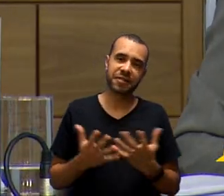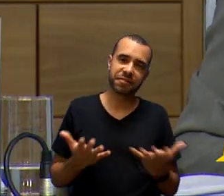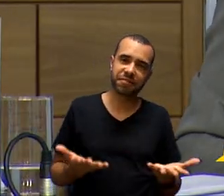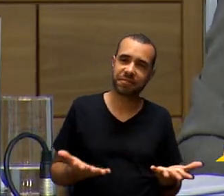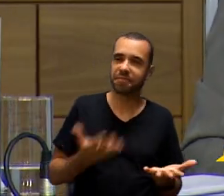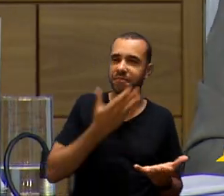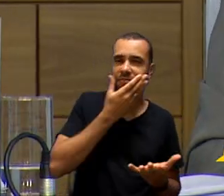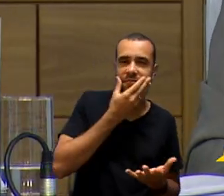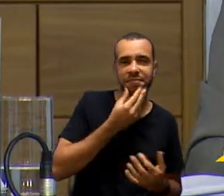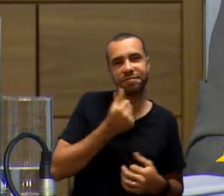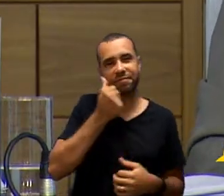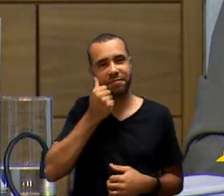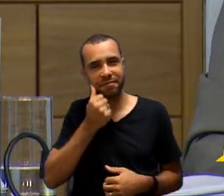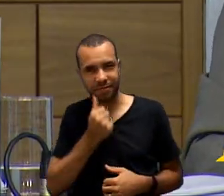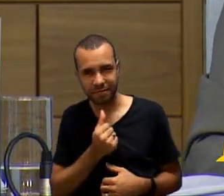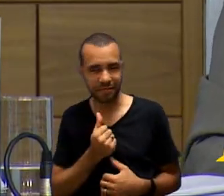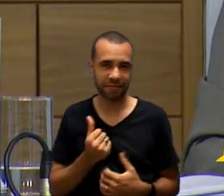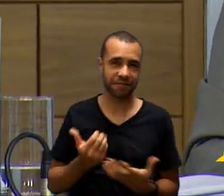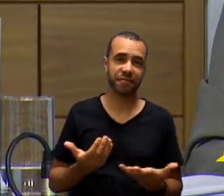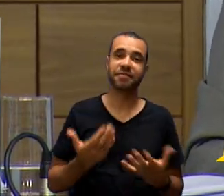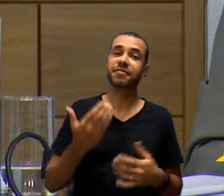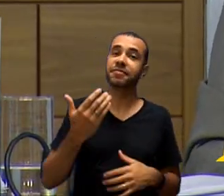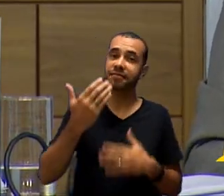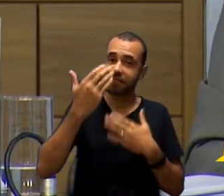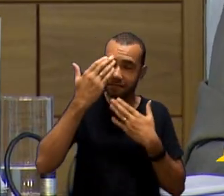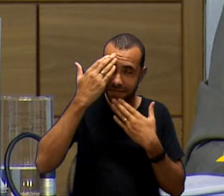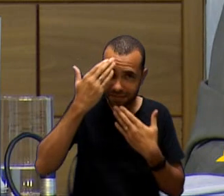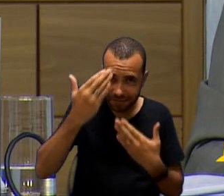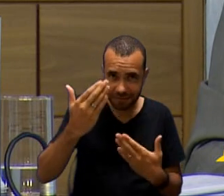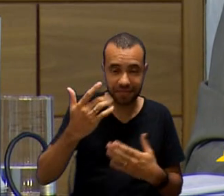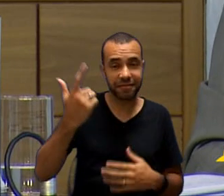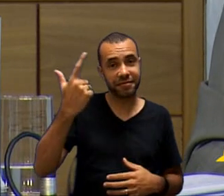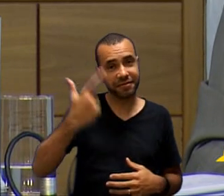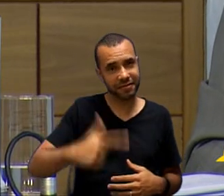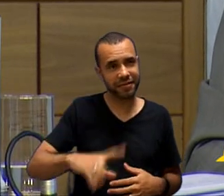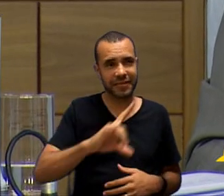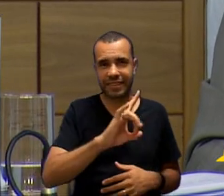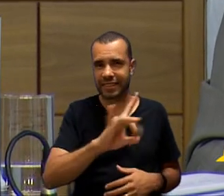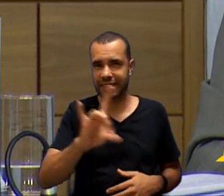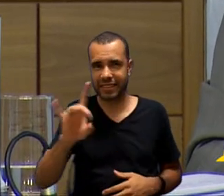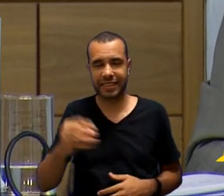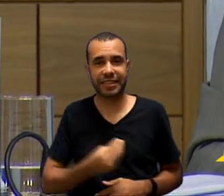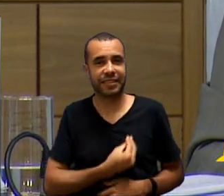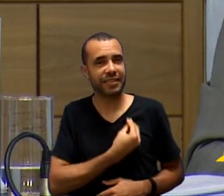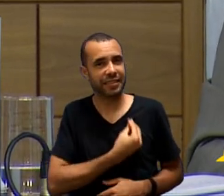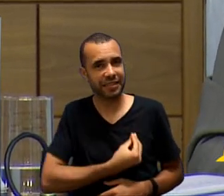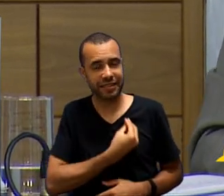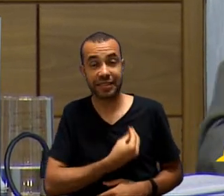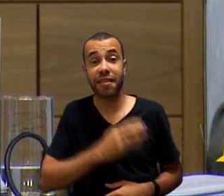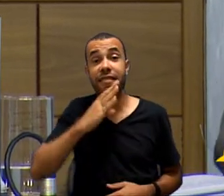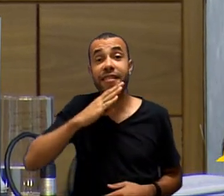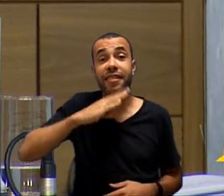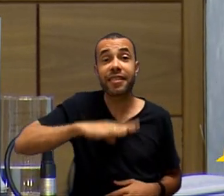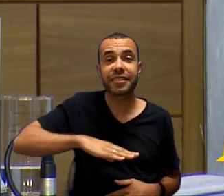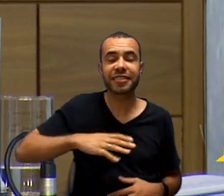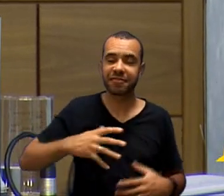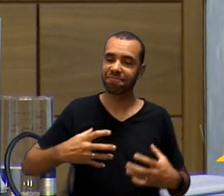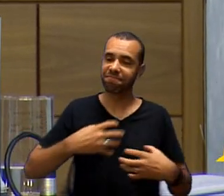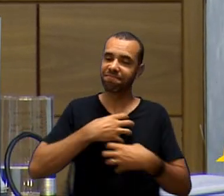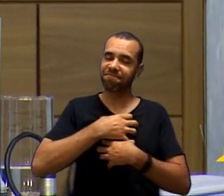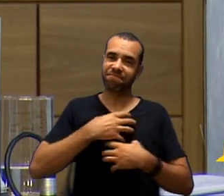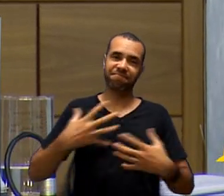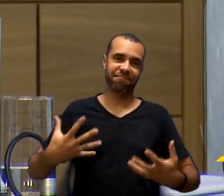senhores, agradecer mais uma vez a presença de todos. Uma tarde de muita